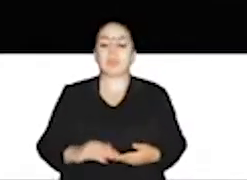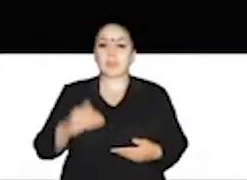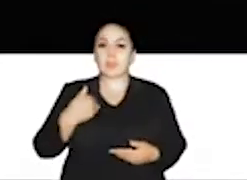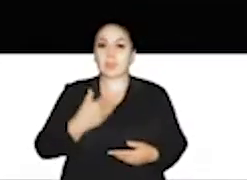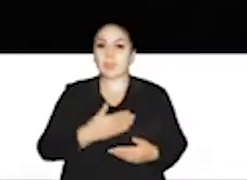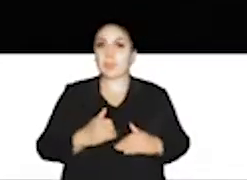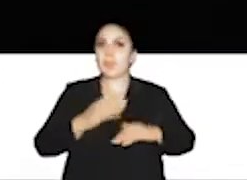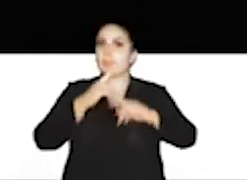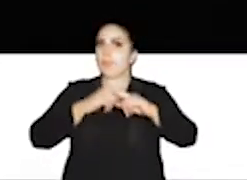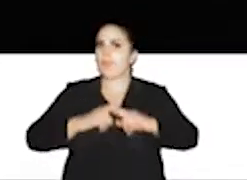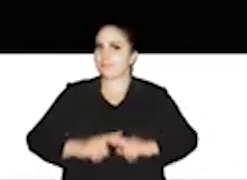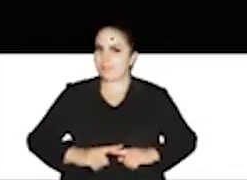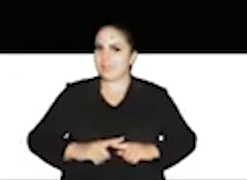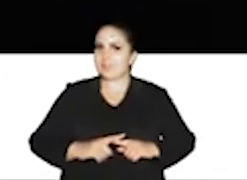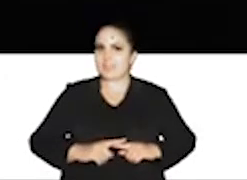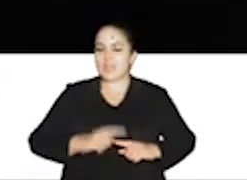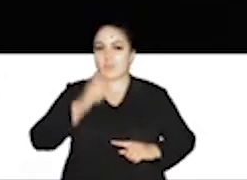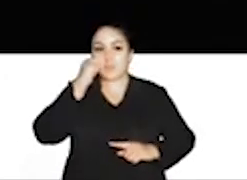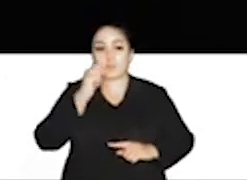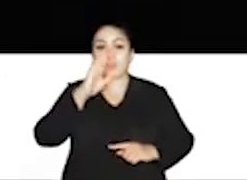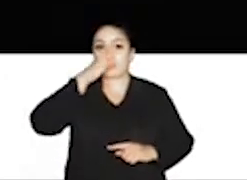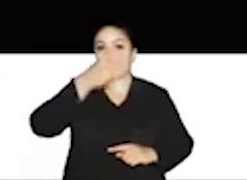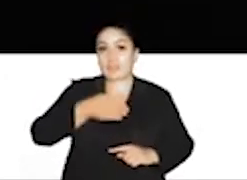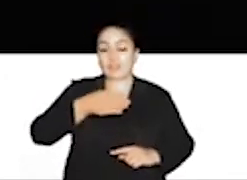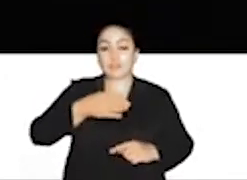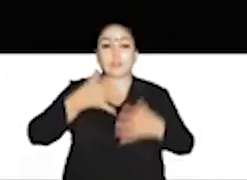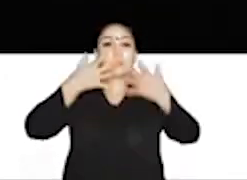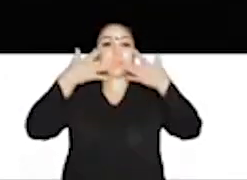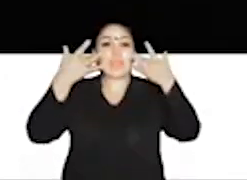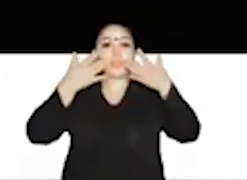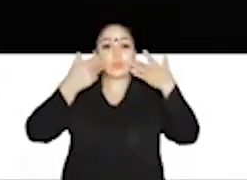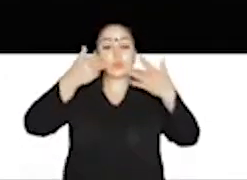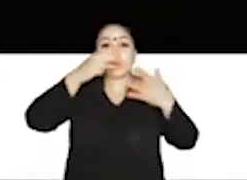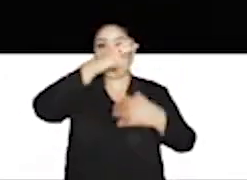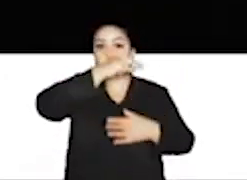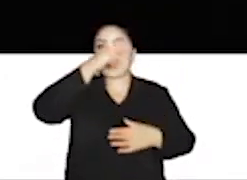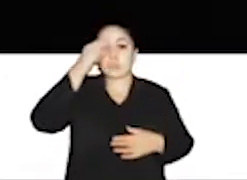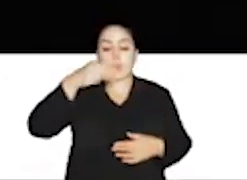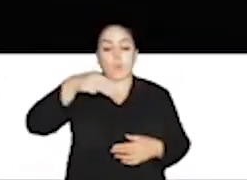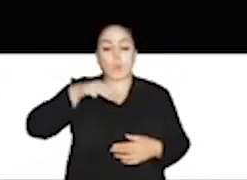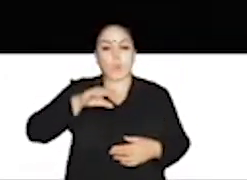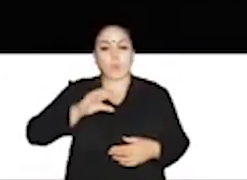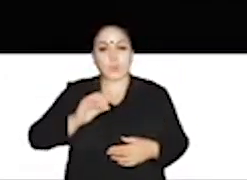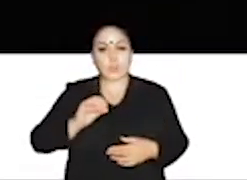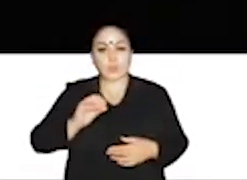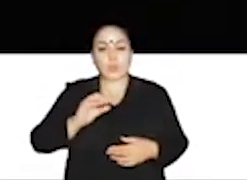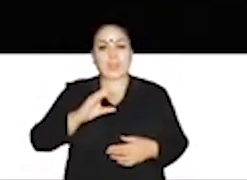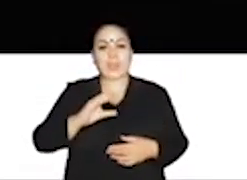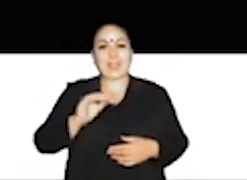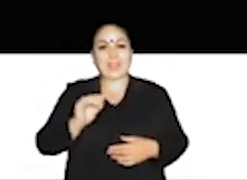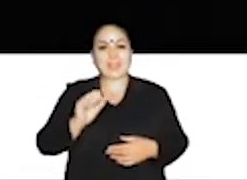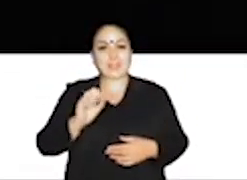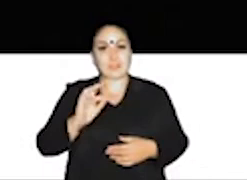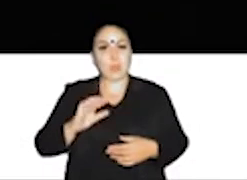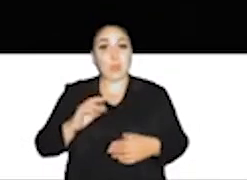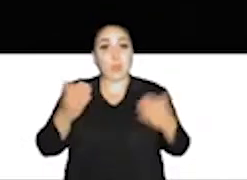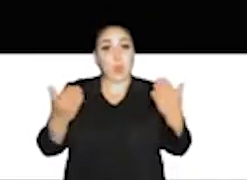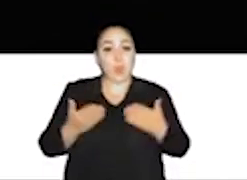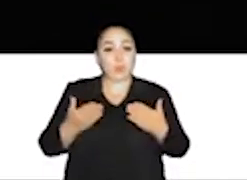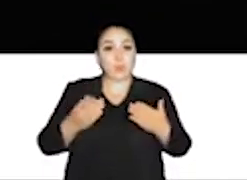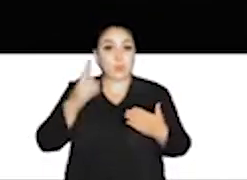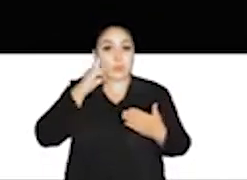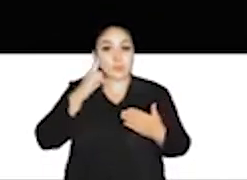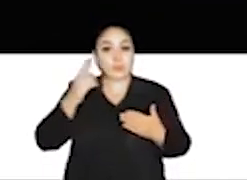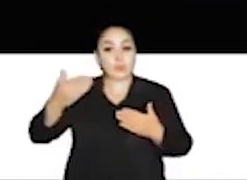Estamos mais uma vez ao vivo, direto do Teatro Municipal Múcio de Castro, hoje e todos os dias que